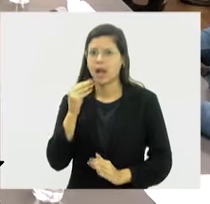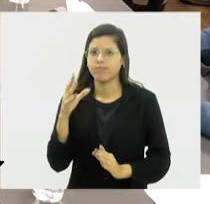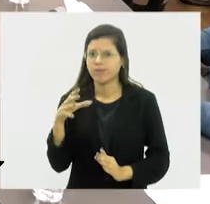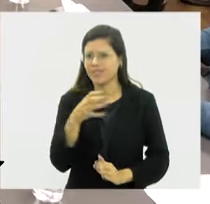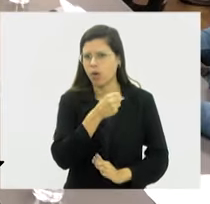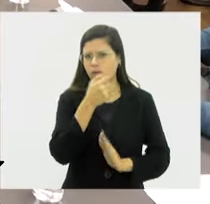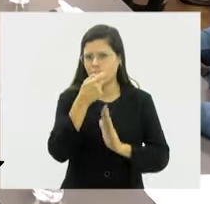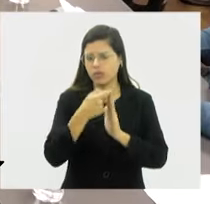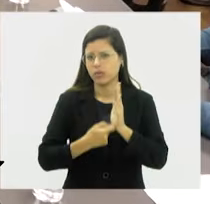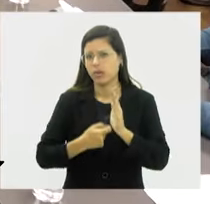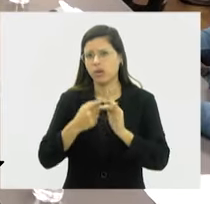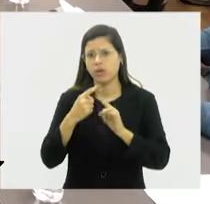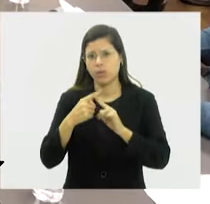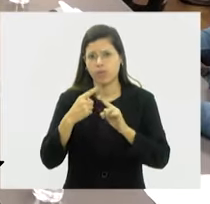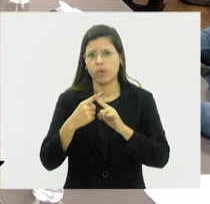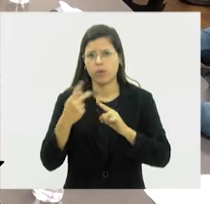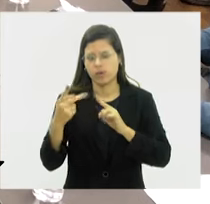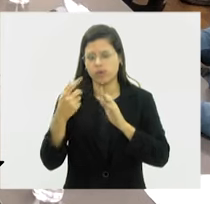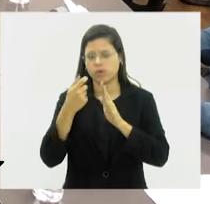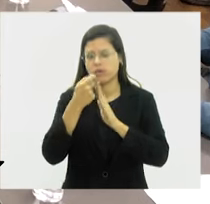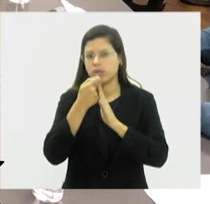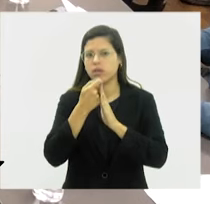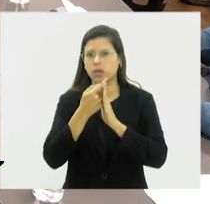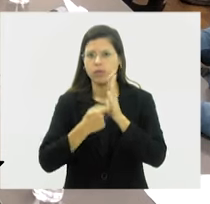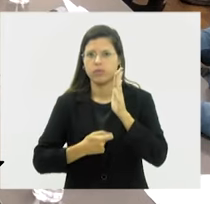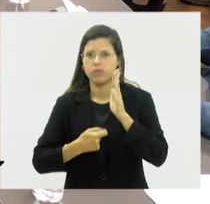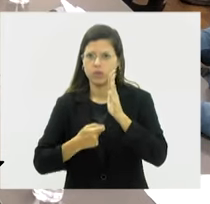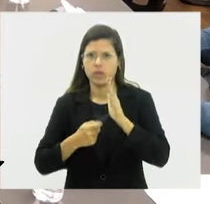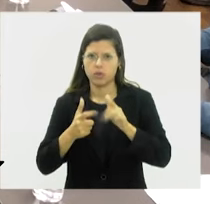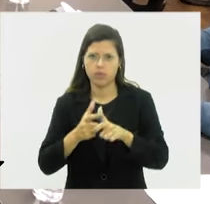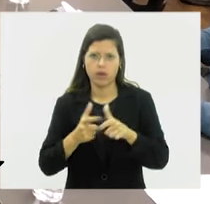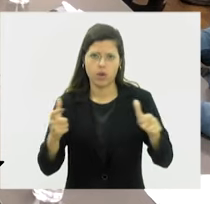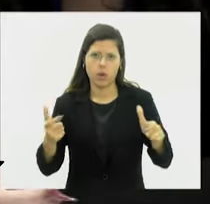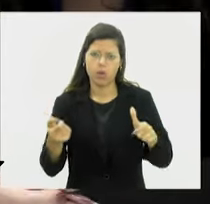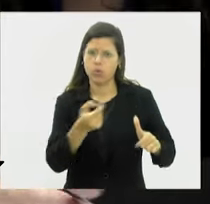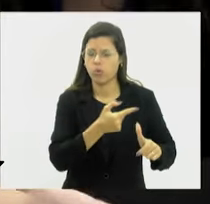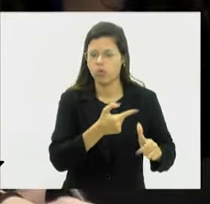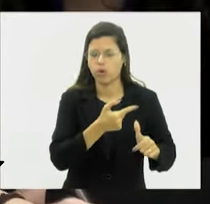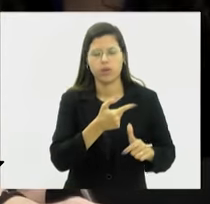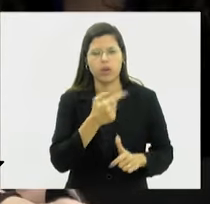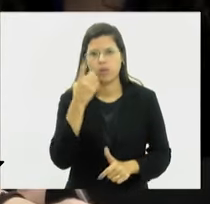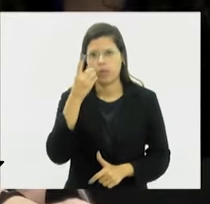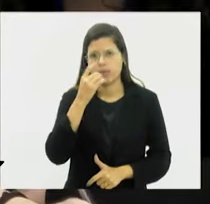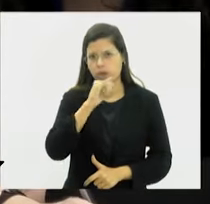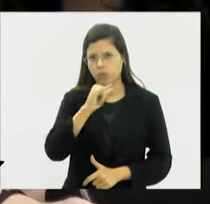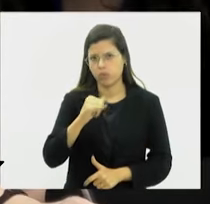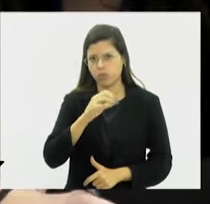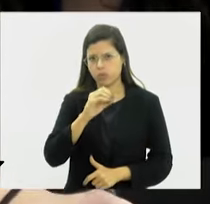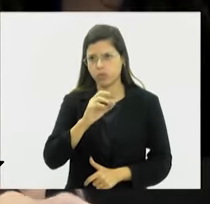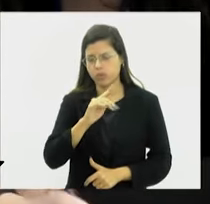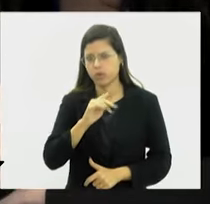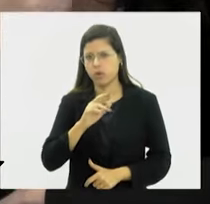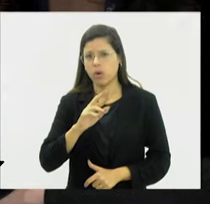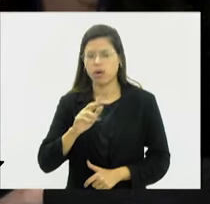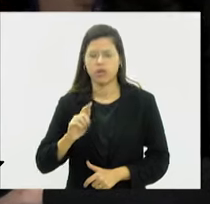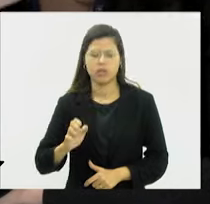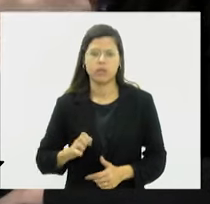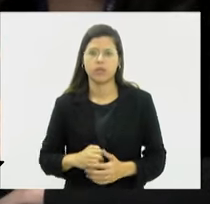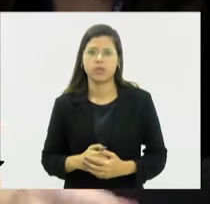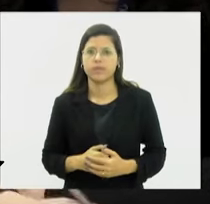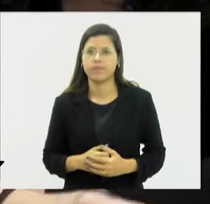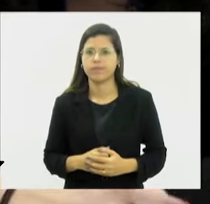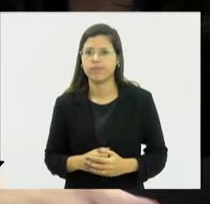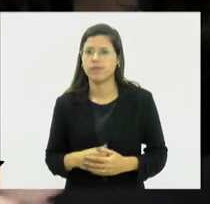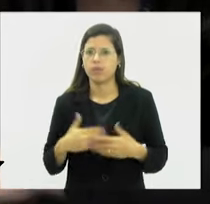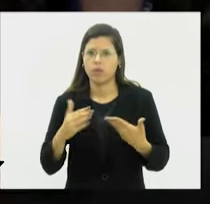mais amplo do que o do deputado Jorge Felipe Neto. Okay. Então, vou retirar como autor. Obrigada. E aí a gente dialoga e traz na